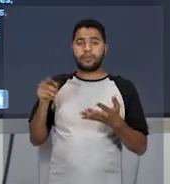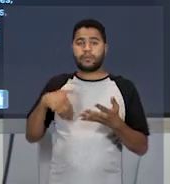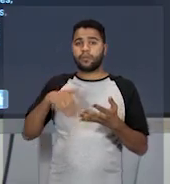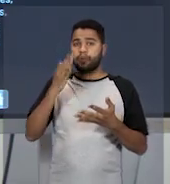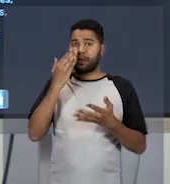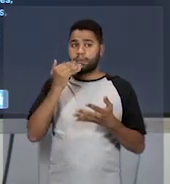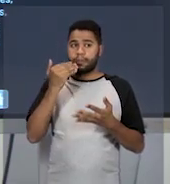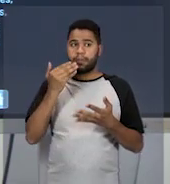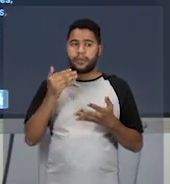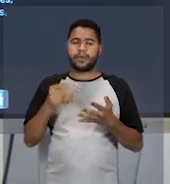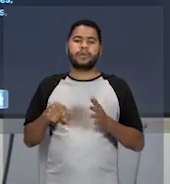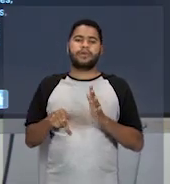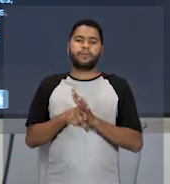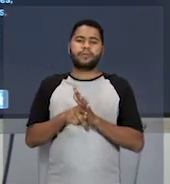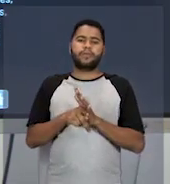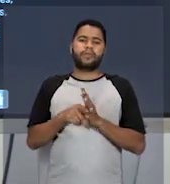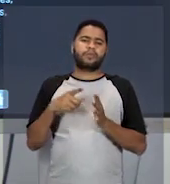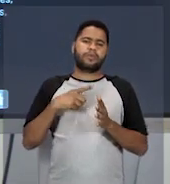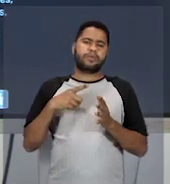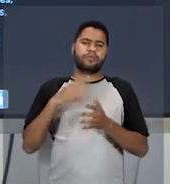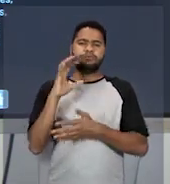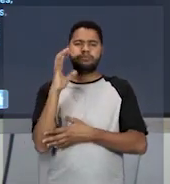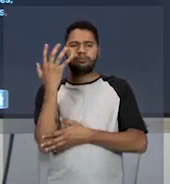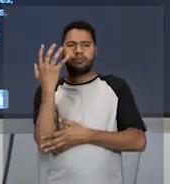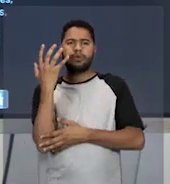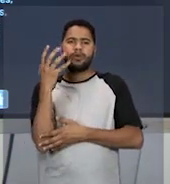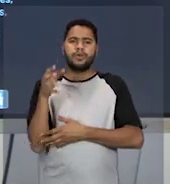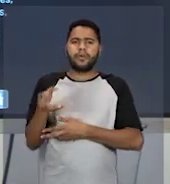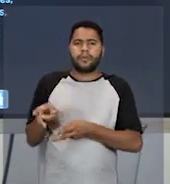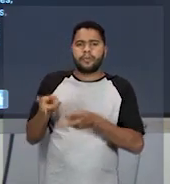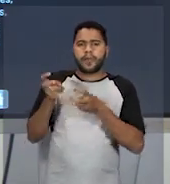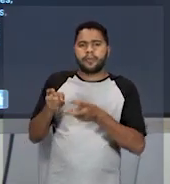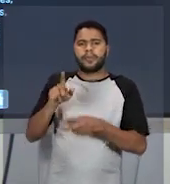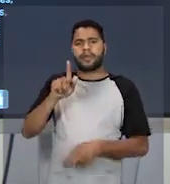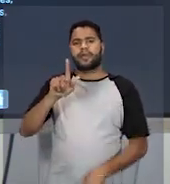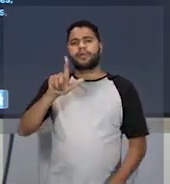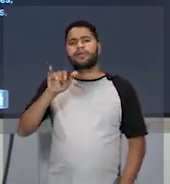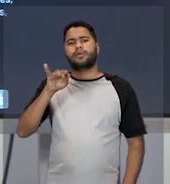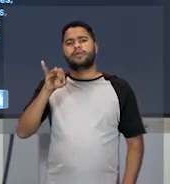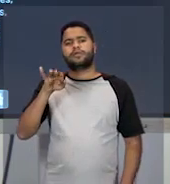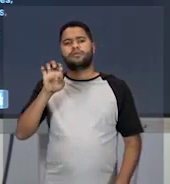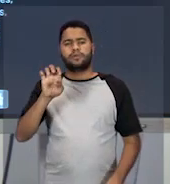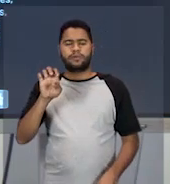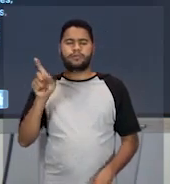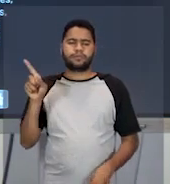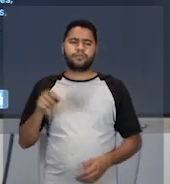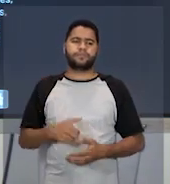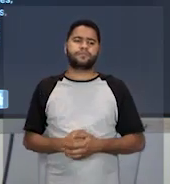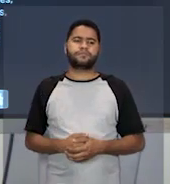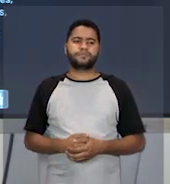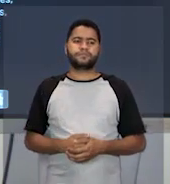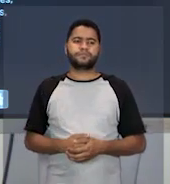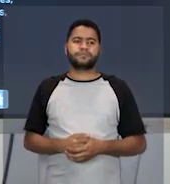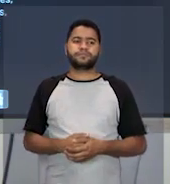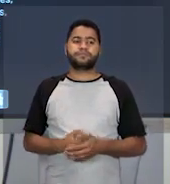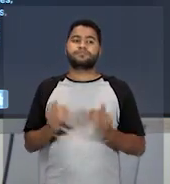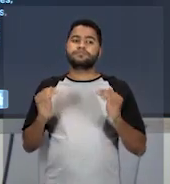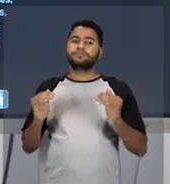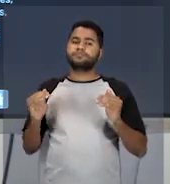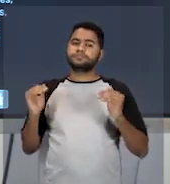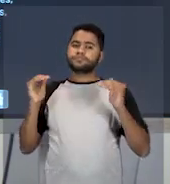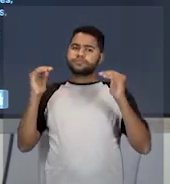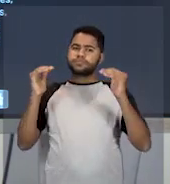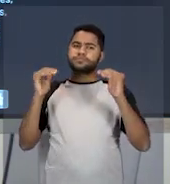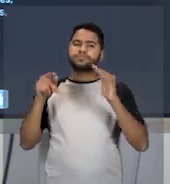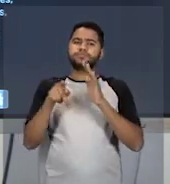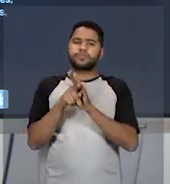glicose e guarda na raiz, no caule, na semente. A gente pega aí a glicose para produzir energia, tá? Então é a base. Aí depois vem